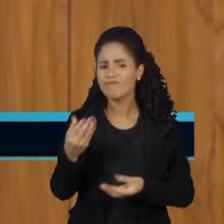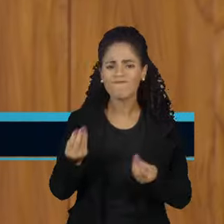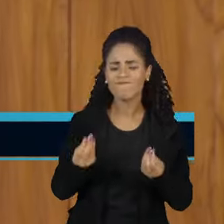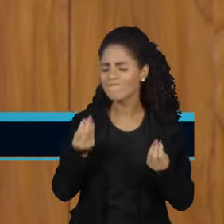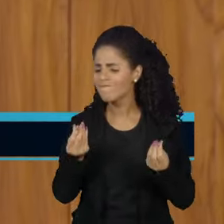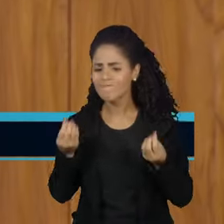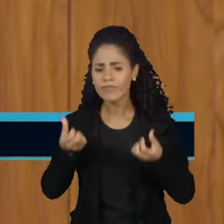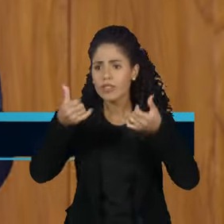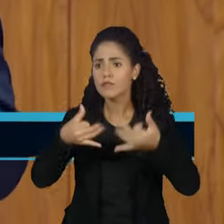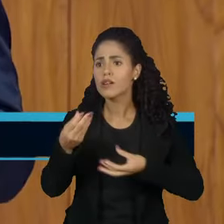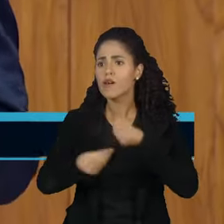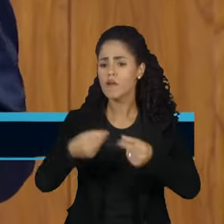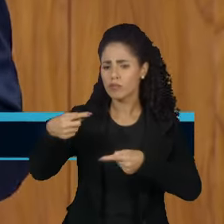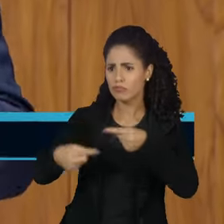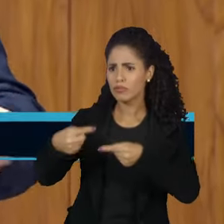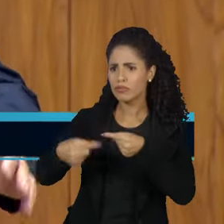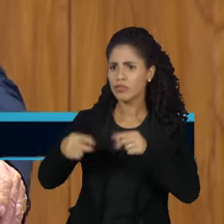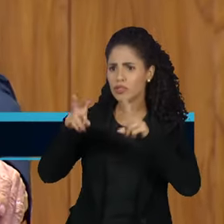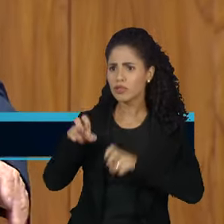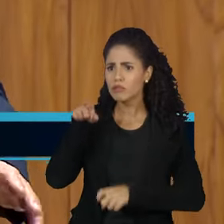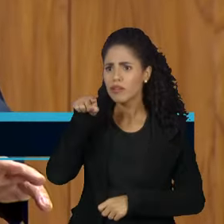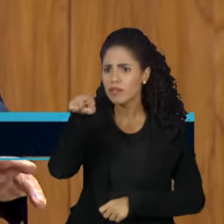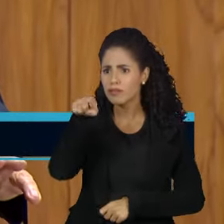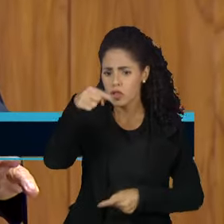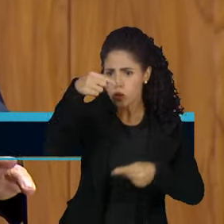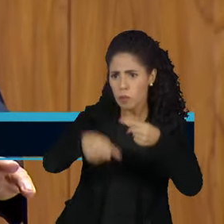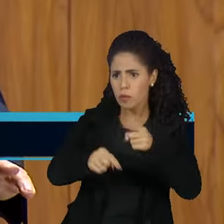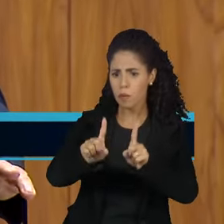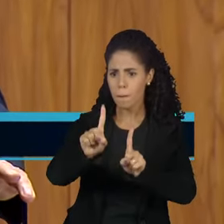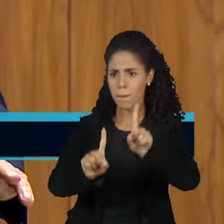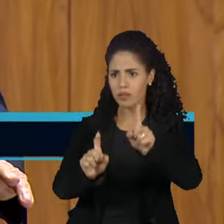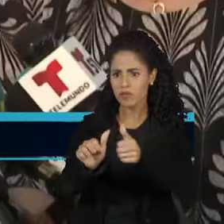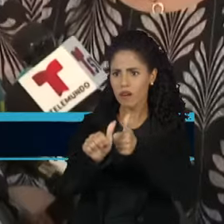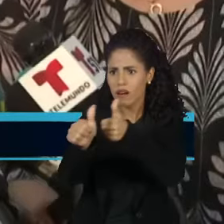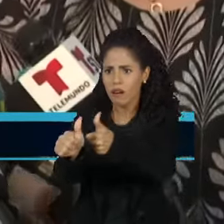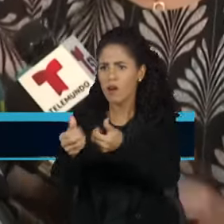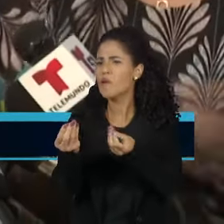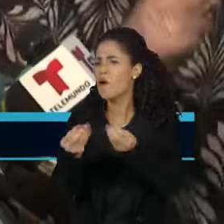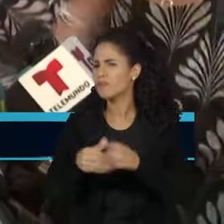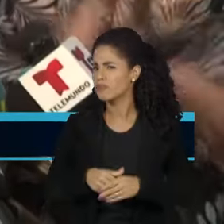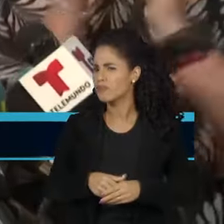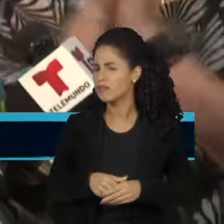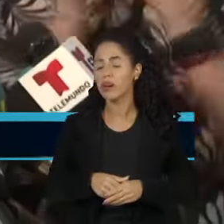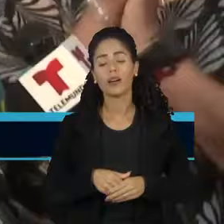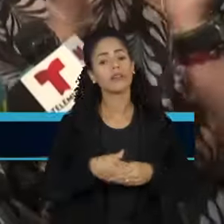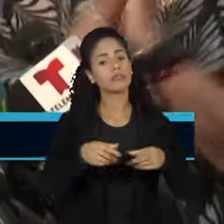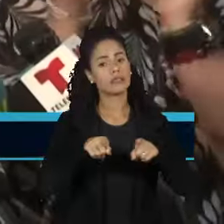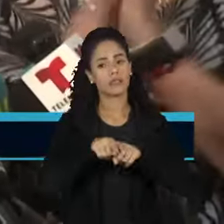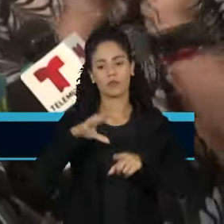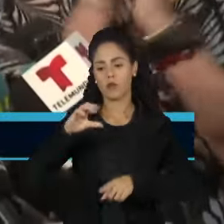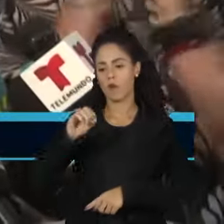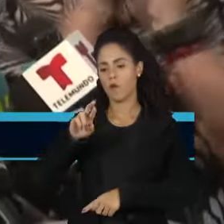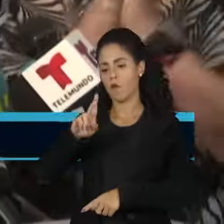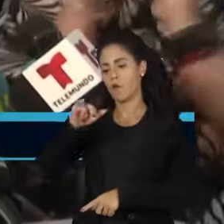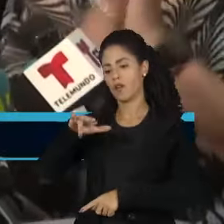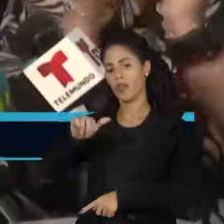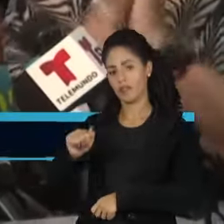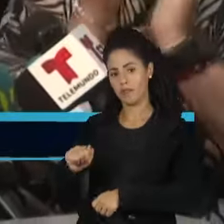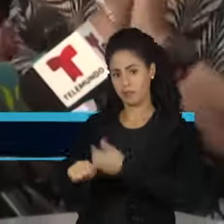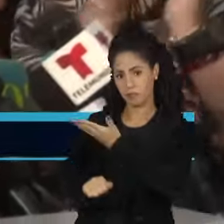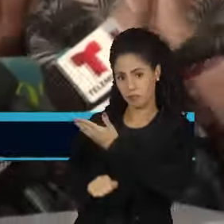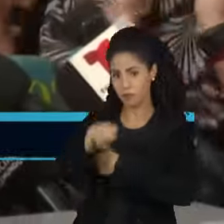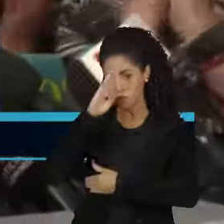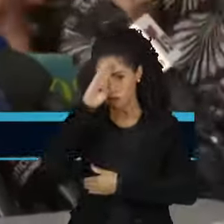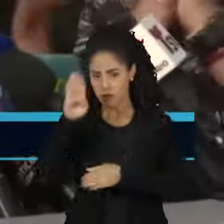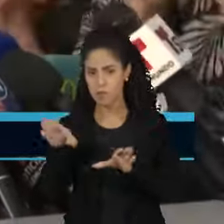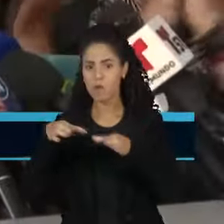jurídica, política, você proibir um adversário de ser candidato. Falou de Corina Iores, candidata do principal